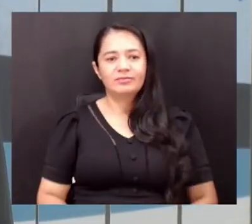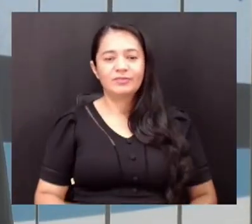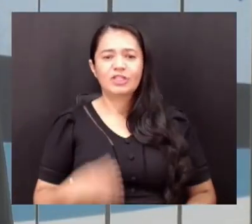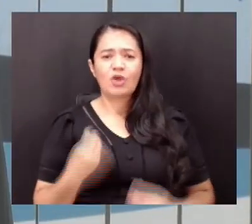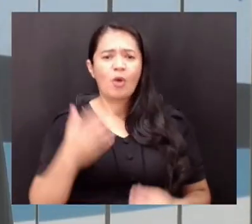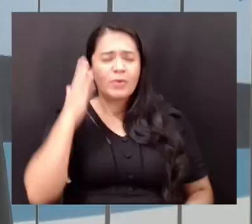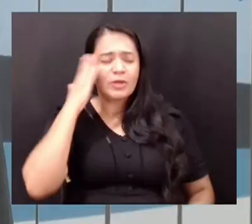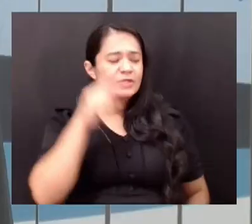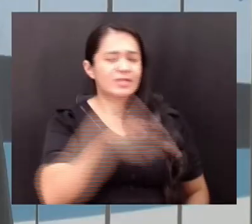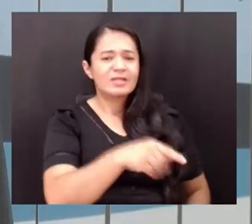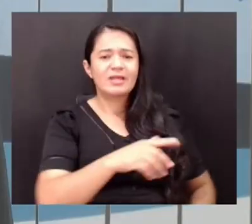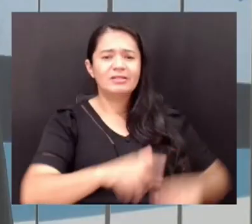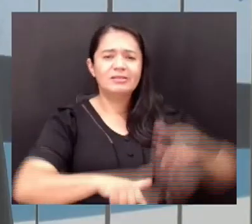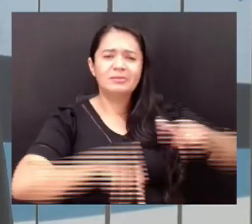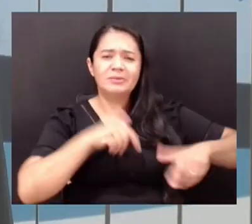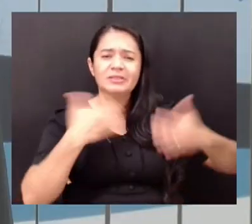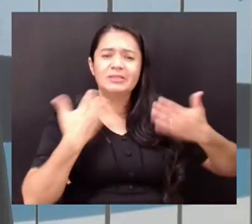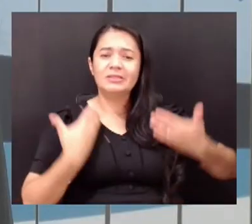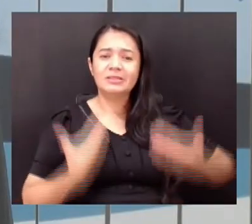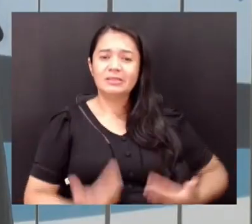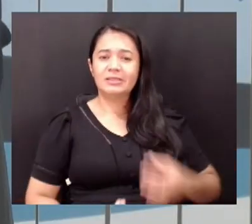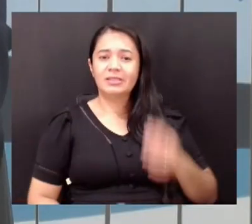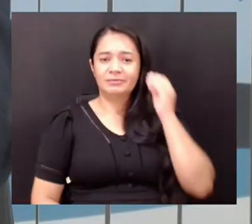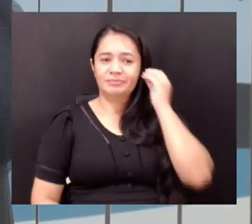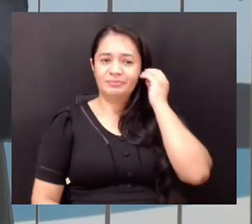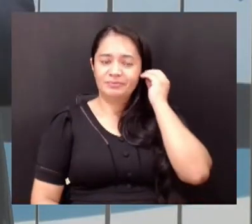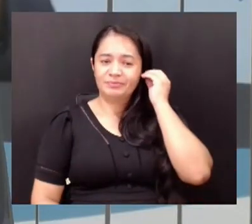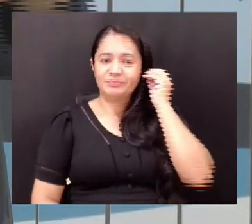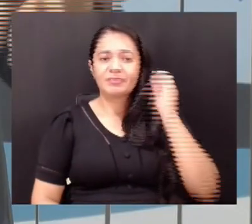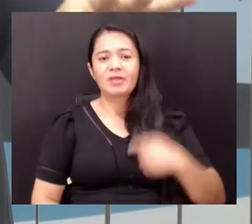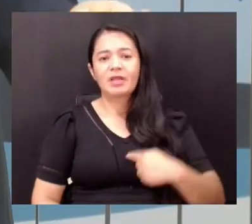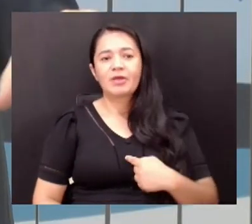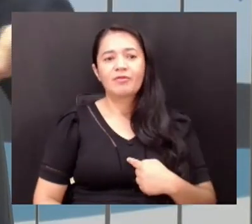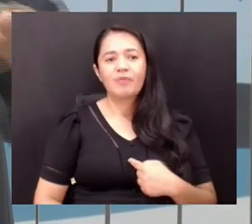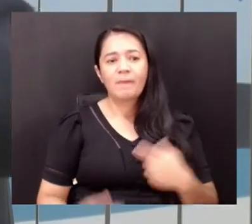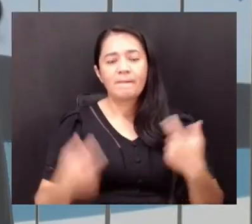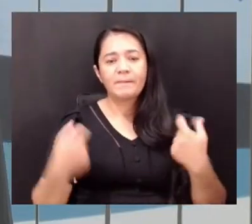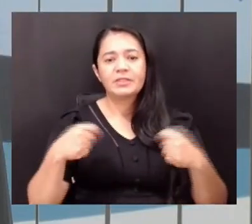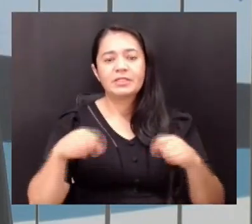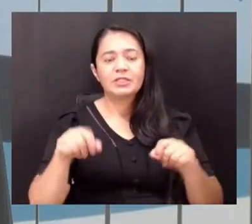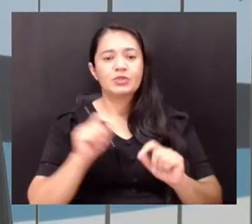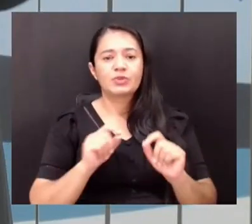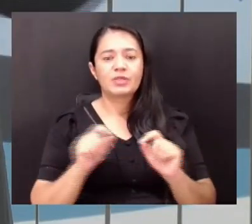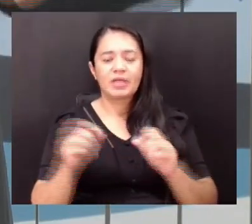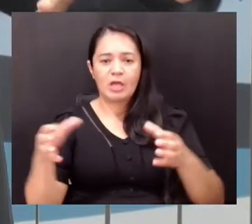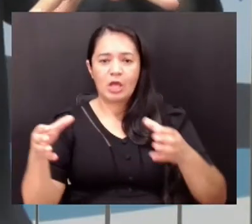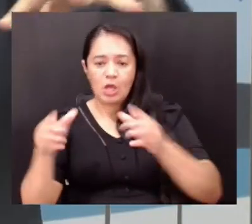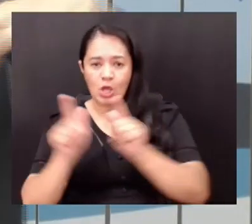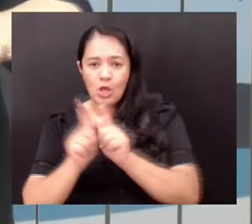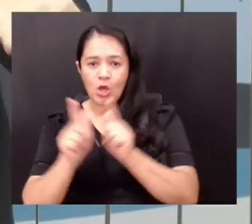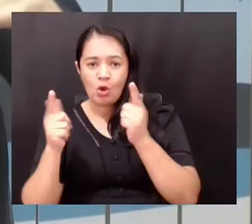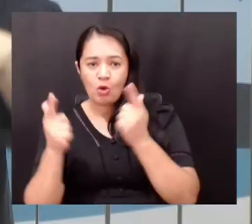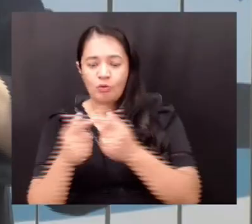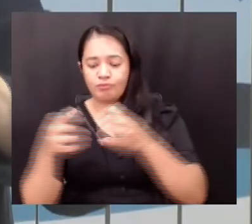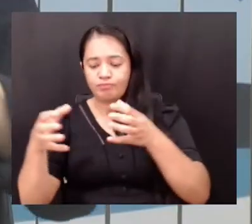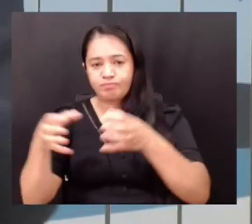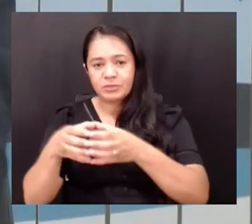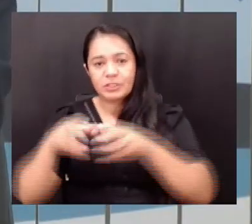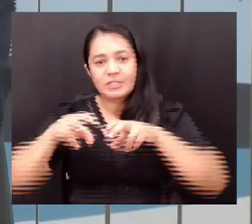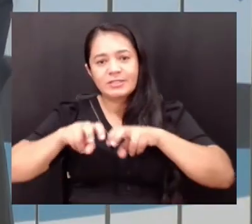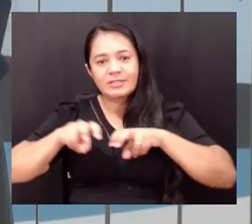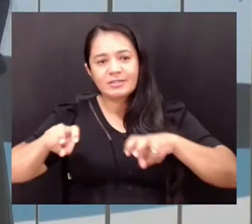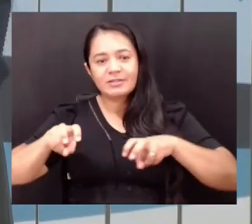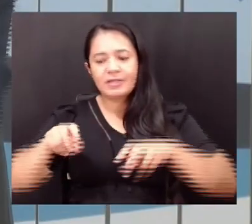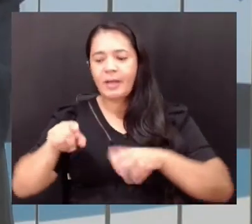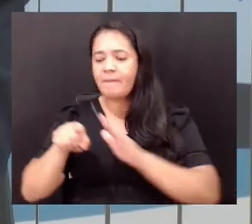aplicar instrumentos, ou vou ter que fazer grupos focais, sentar com as pessoas daqui e perguntar: